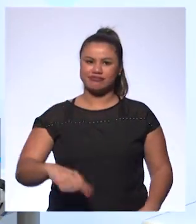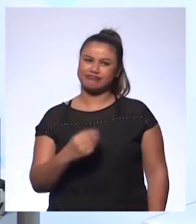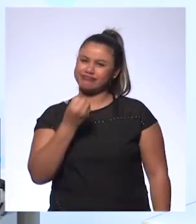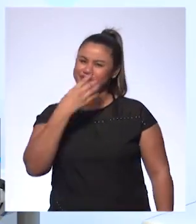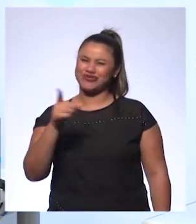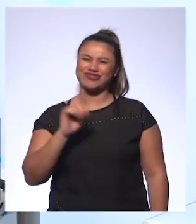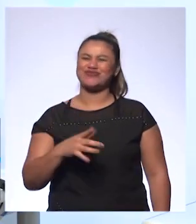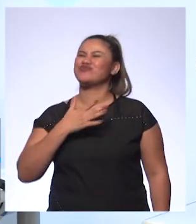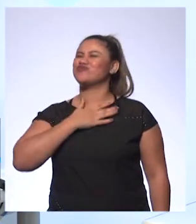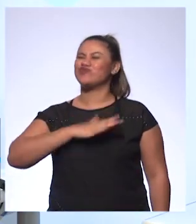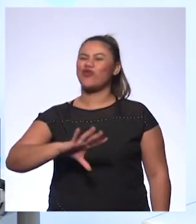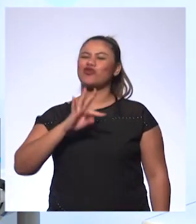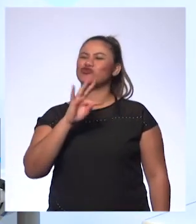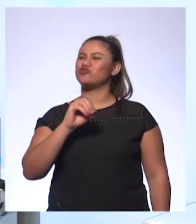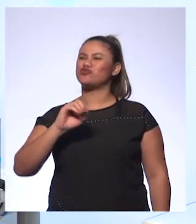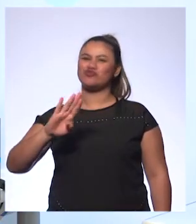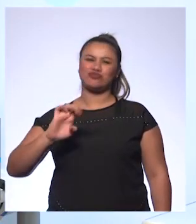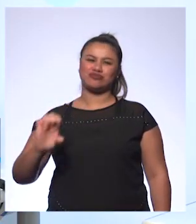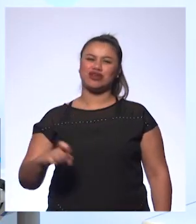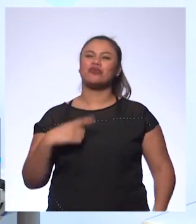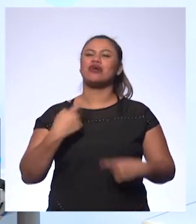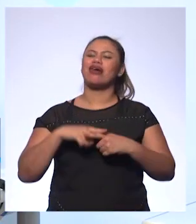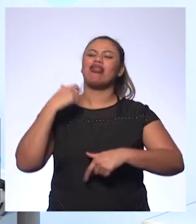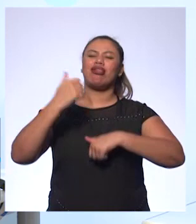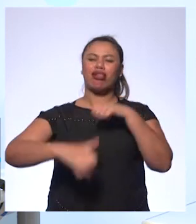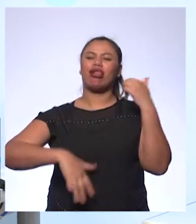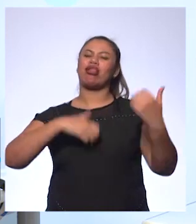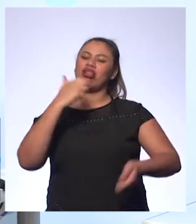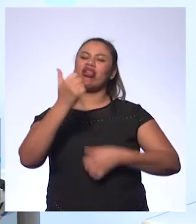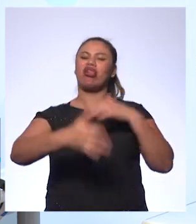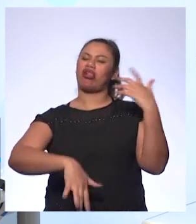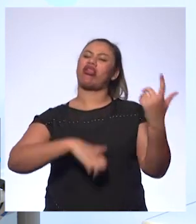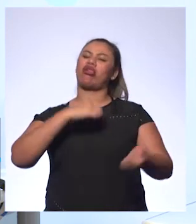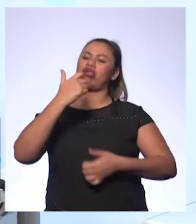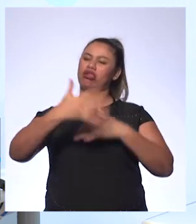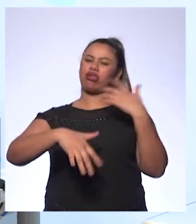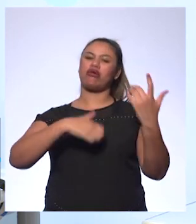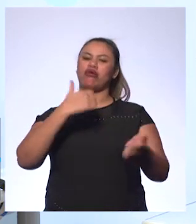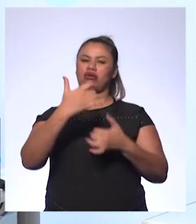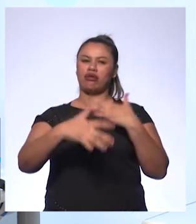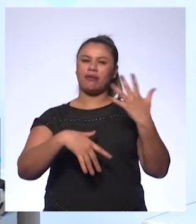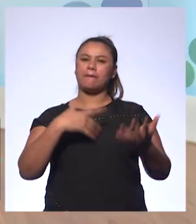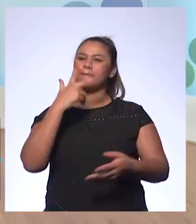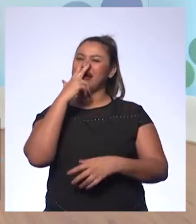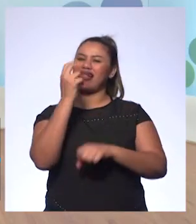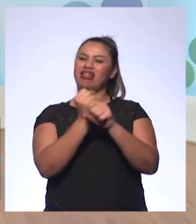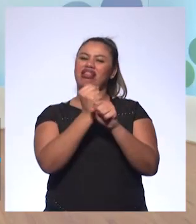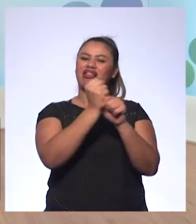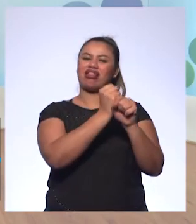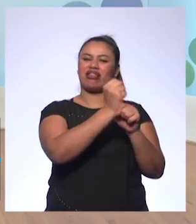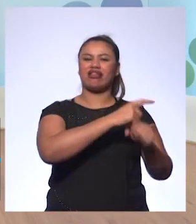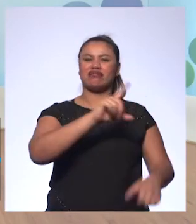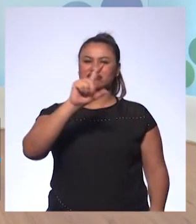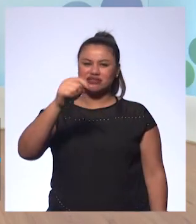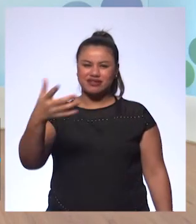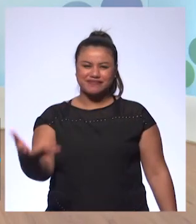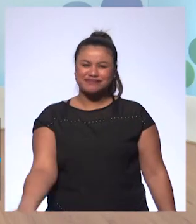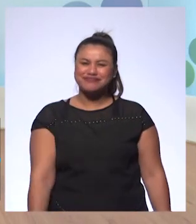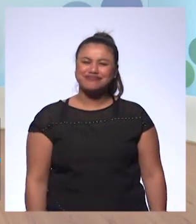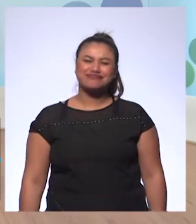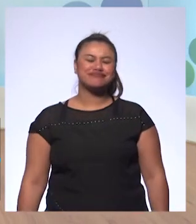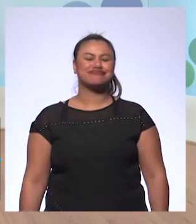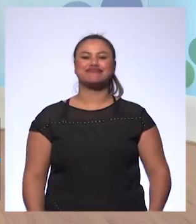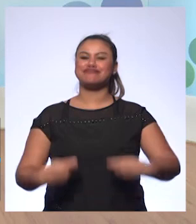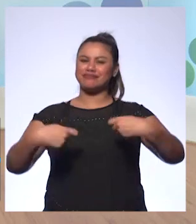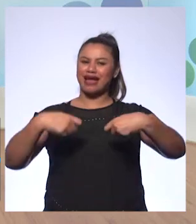eu dei o verbo to be gente porque fica explicando aquela não fica sem blusa ficar 10 anos fui morar com o Tube não adianta gente vai